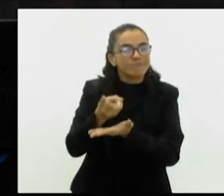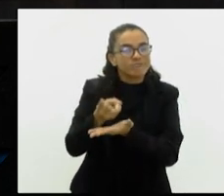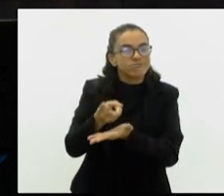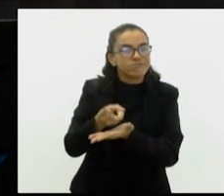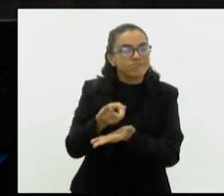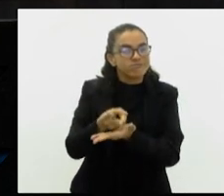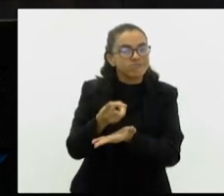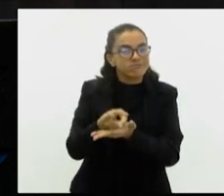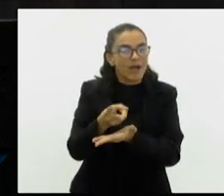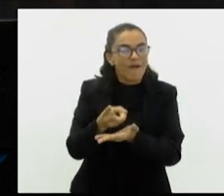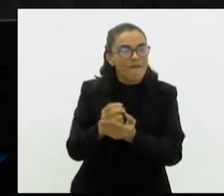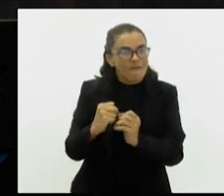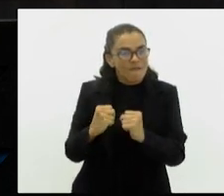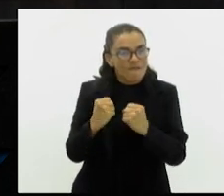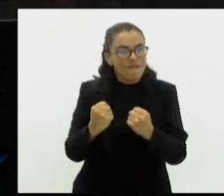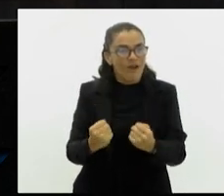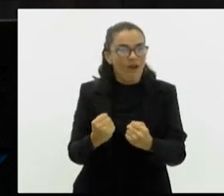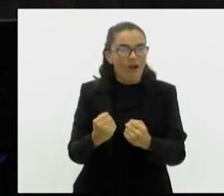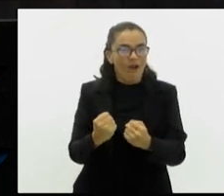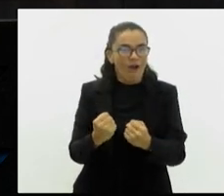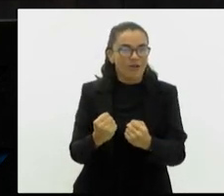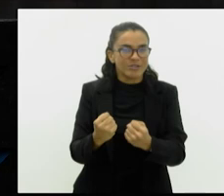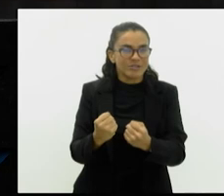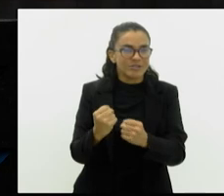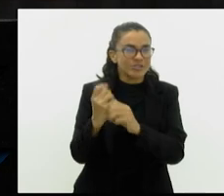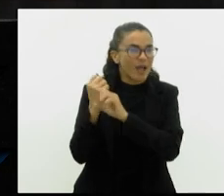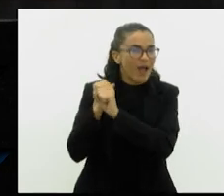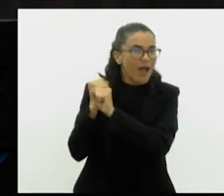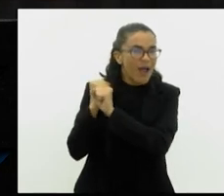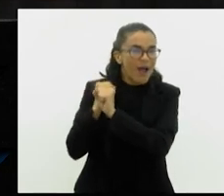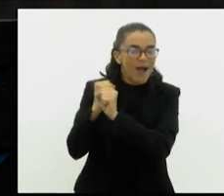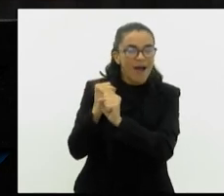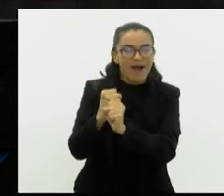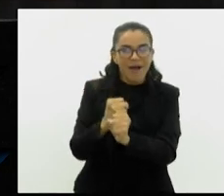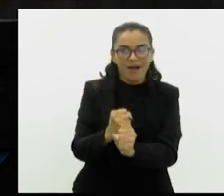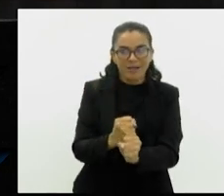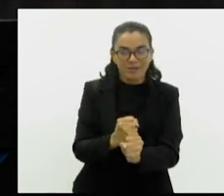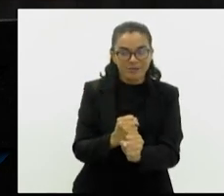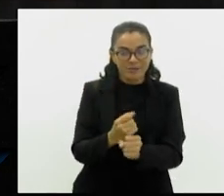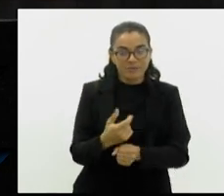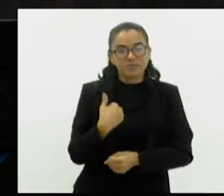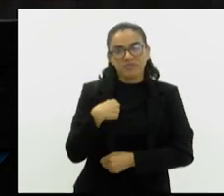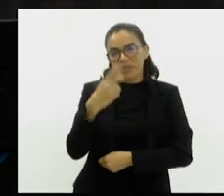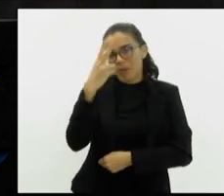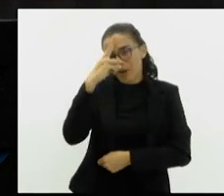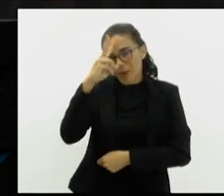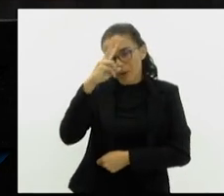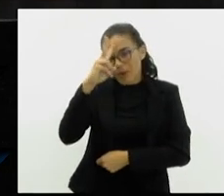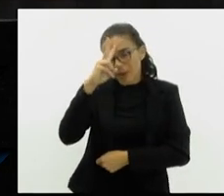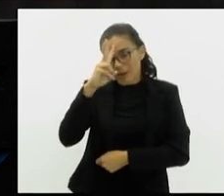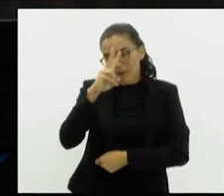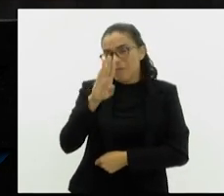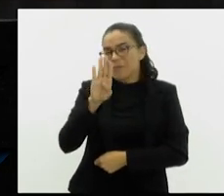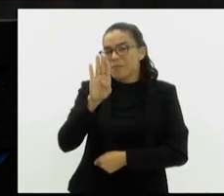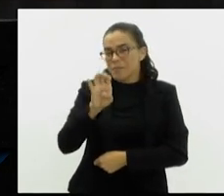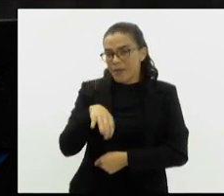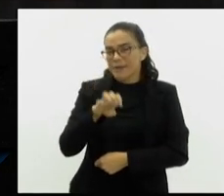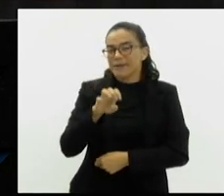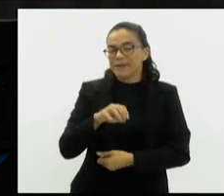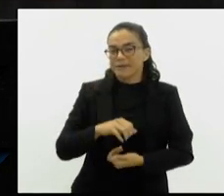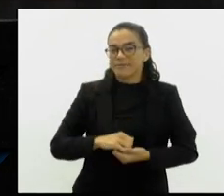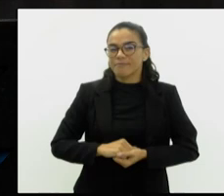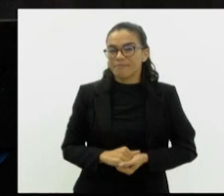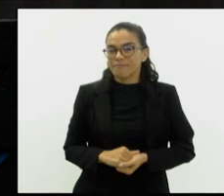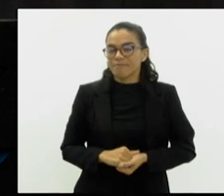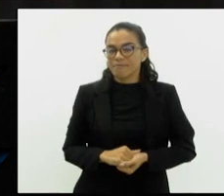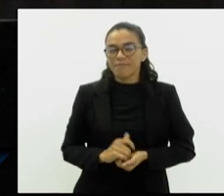mais forte ao longo dos anos eu me lembro